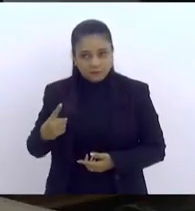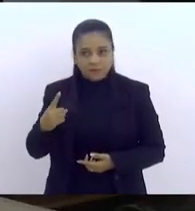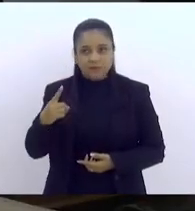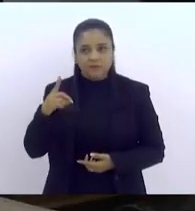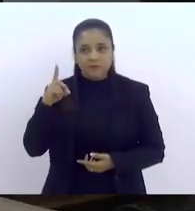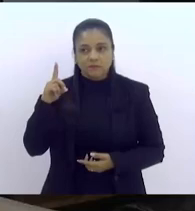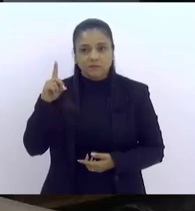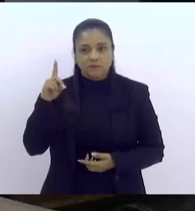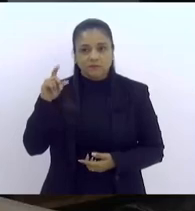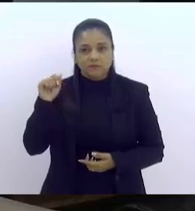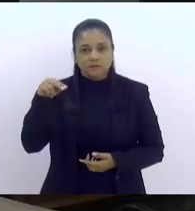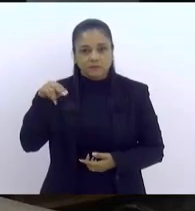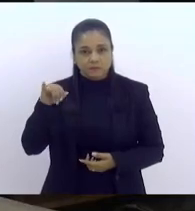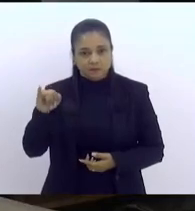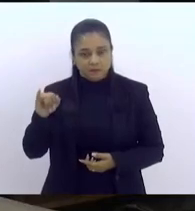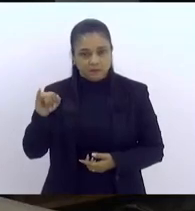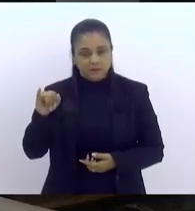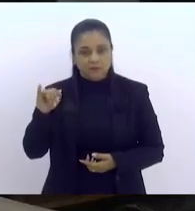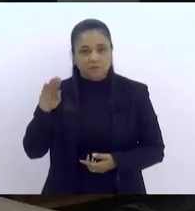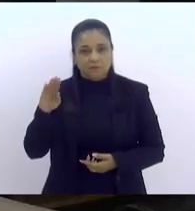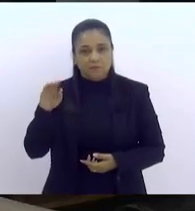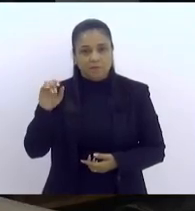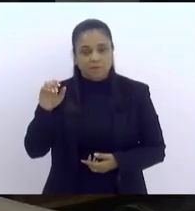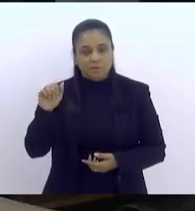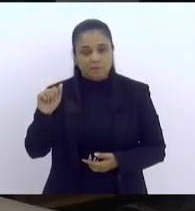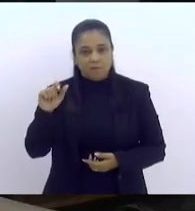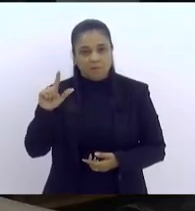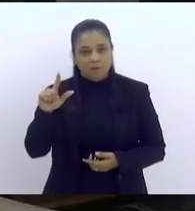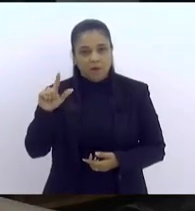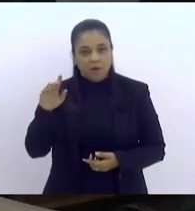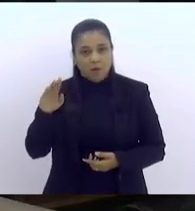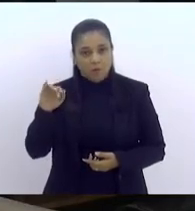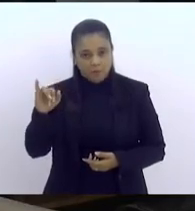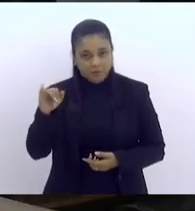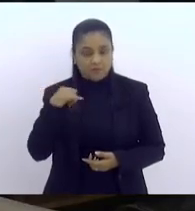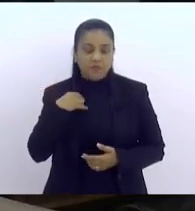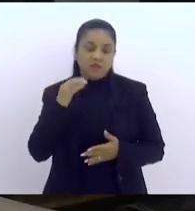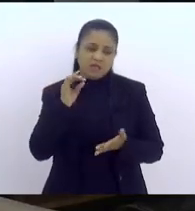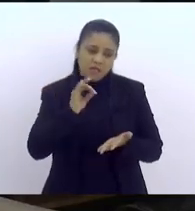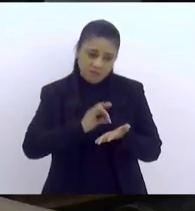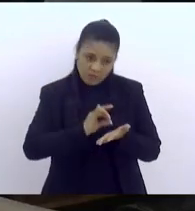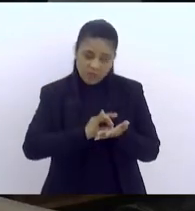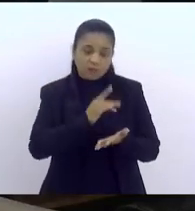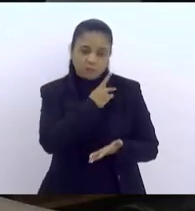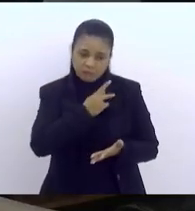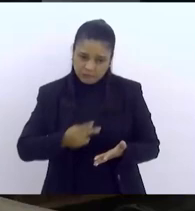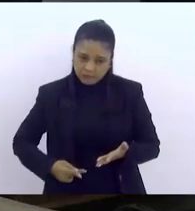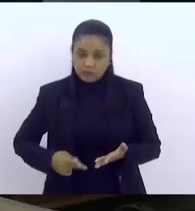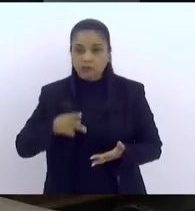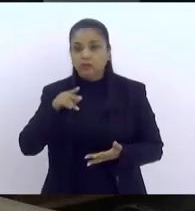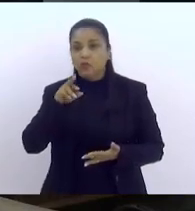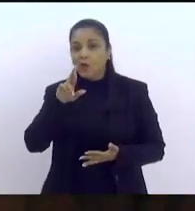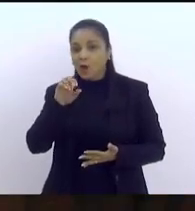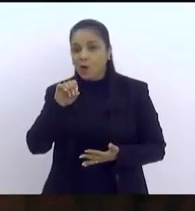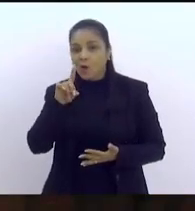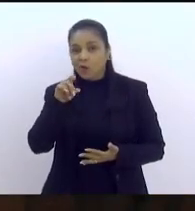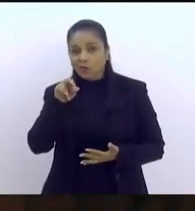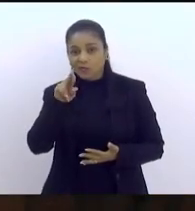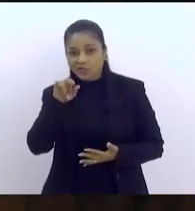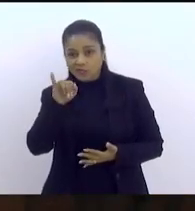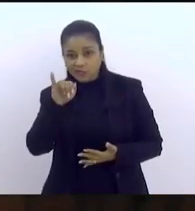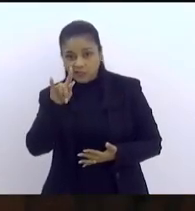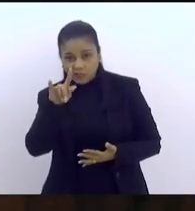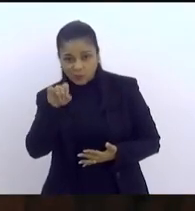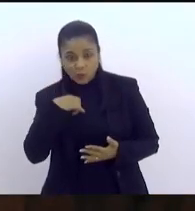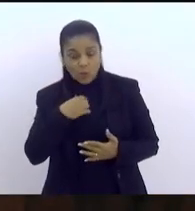Pode ser. Senhor presidente. Deixa eu só te colocar uma coisa. Eu acho que nós temos que levar isso realmente para o nosso presidente, a respeito de medalha. Acabar